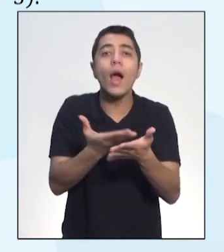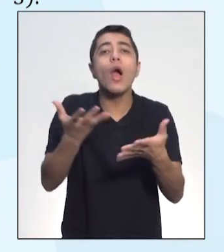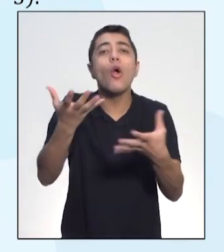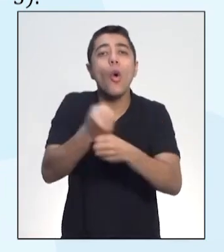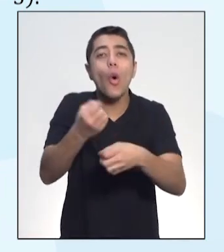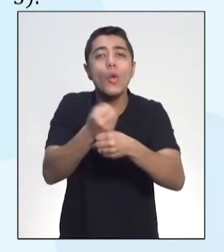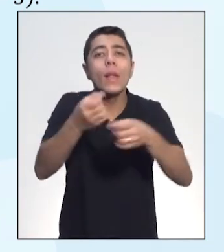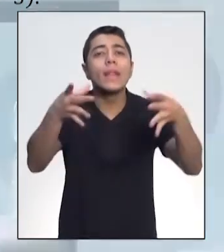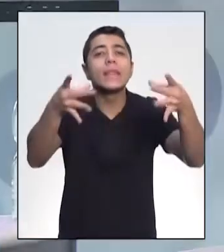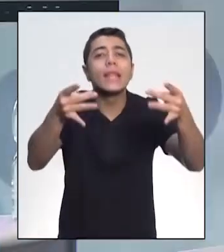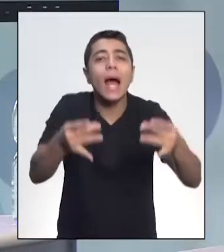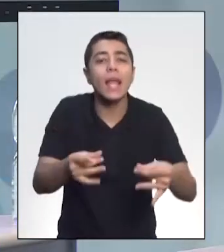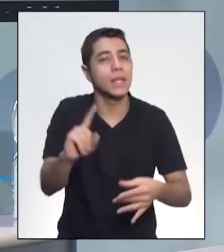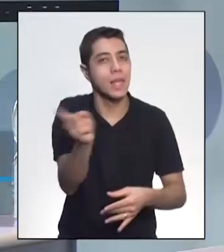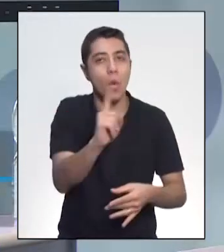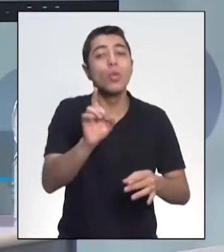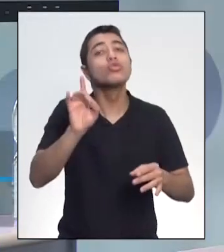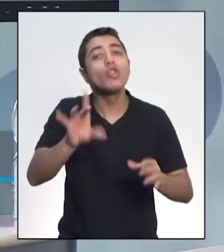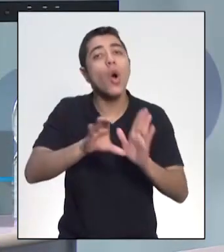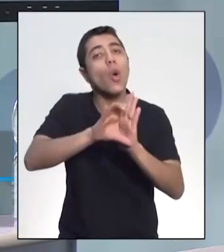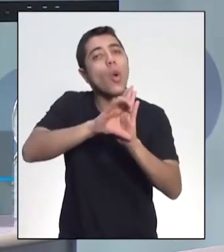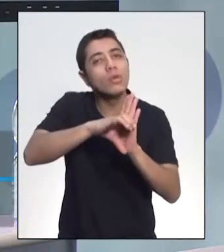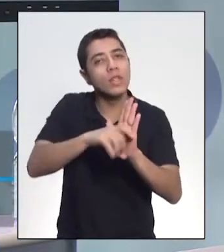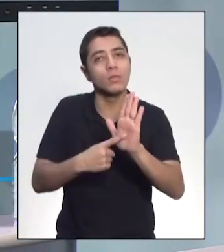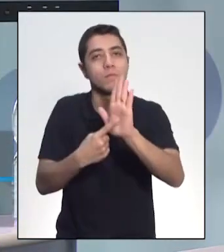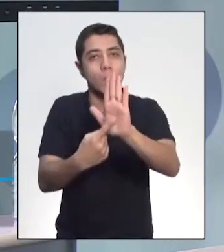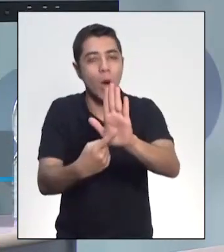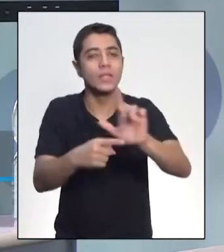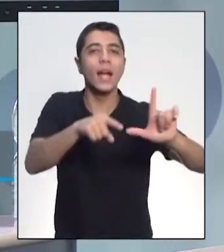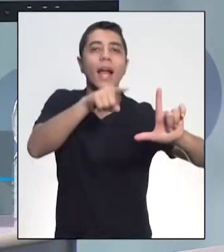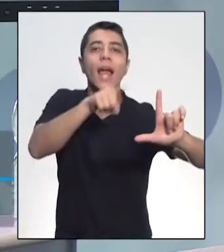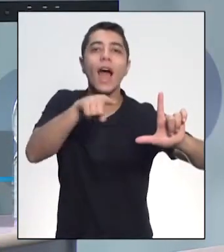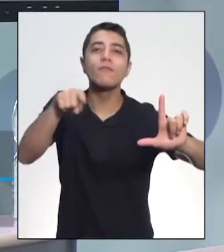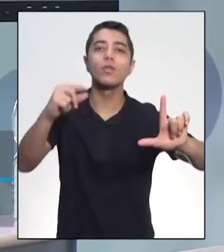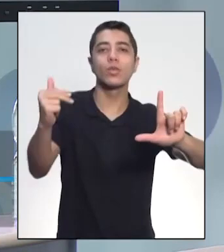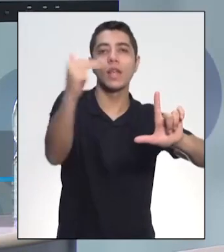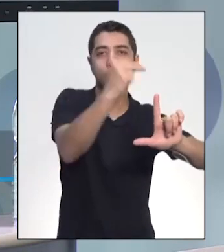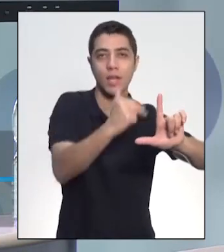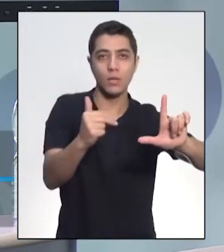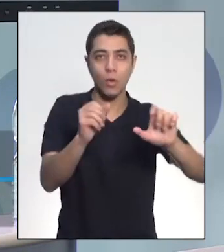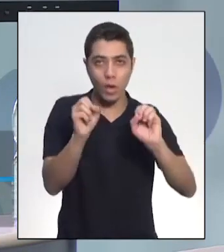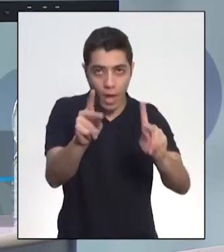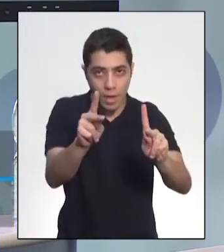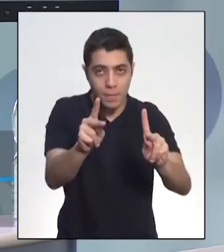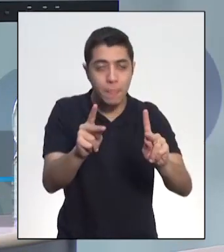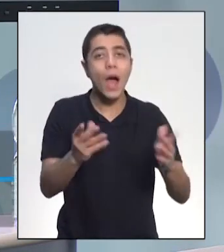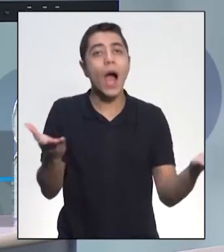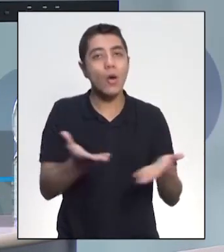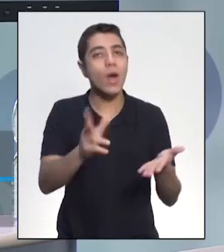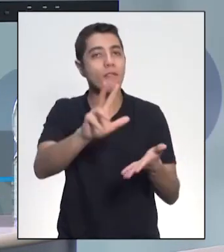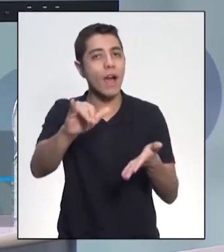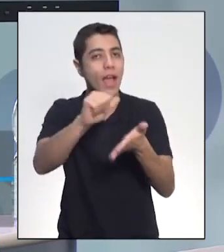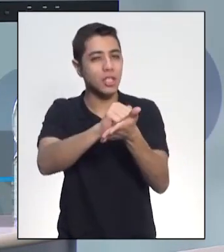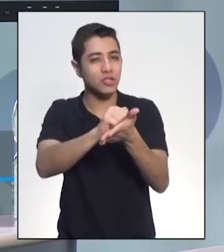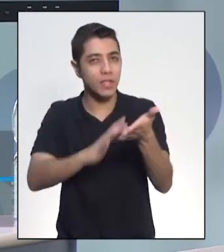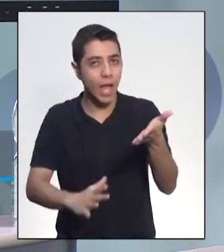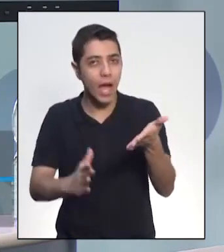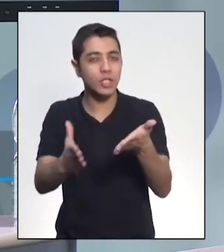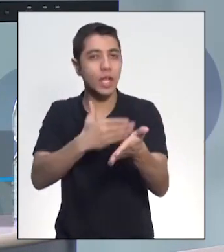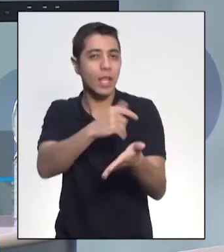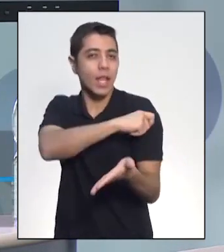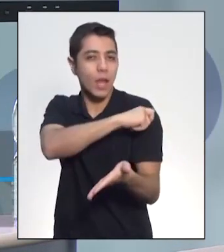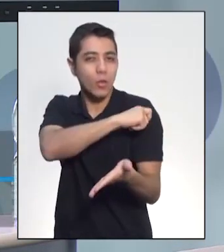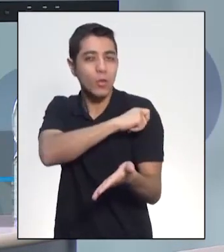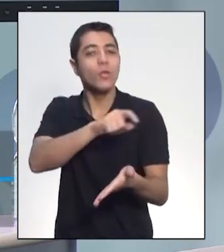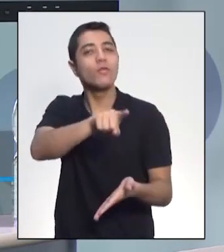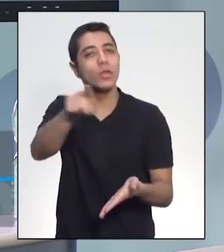saberem que a gente vai observar os gráficos. Então, eu vou fazer agora alguns desafios, algumas atividades, do caderno do aluno, para